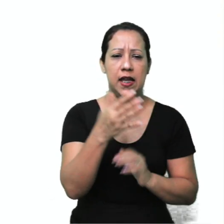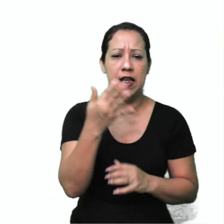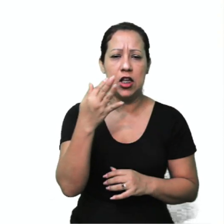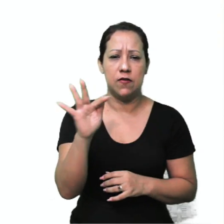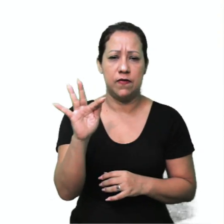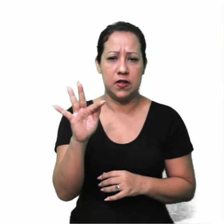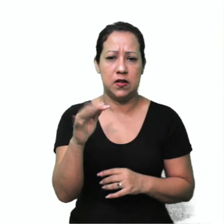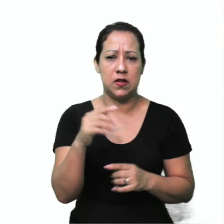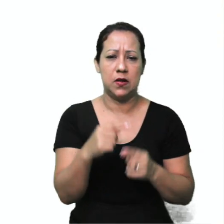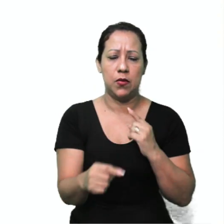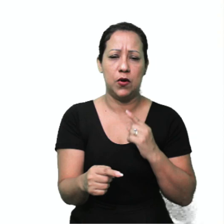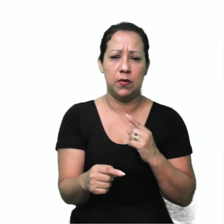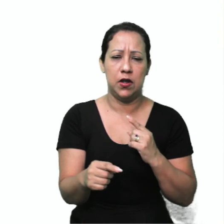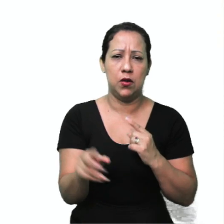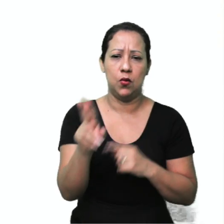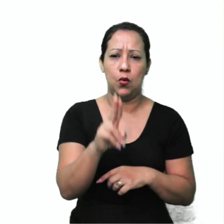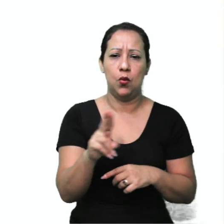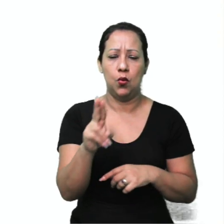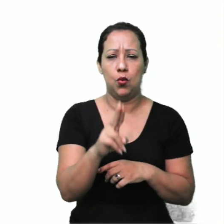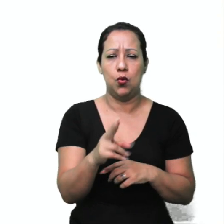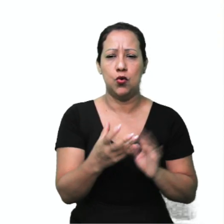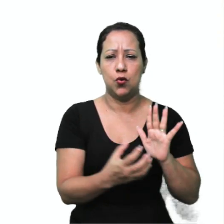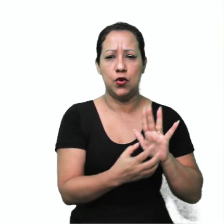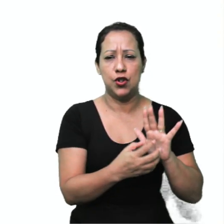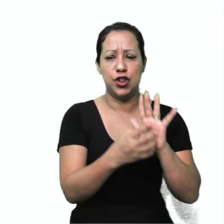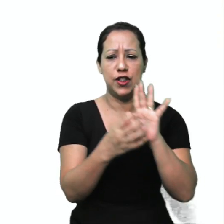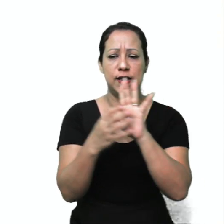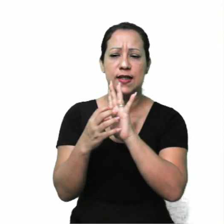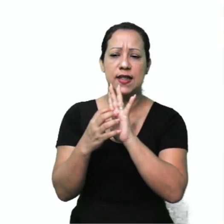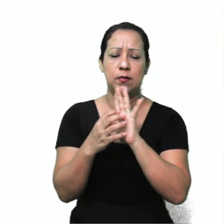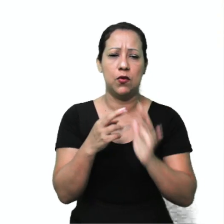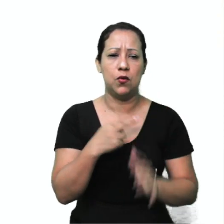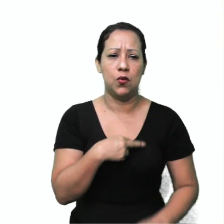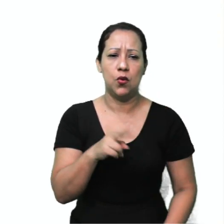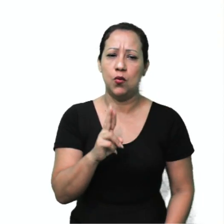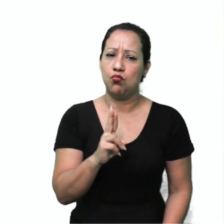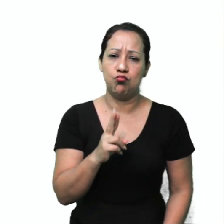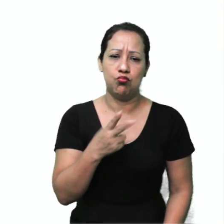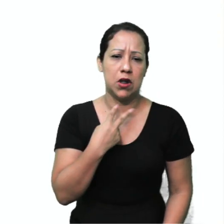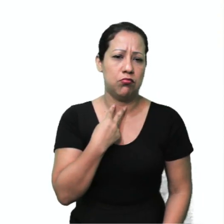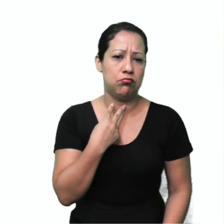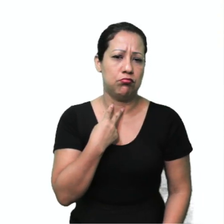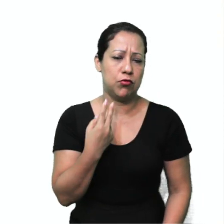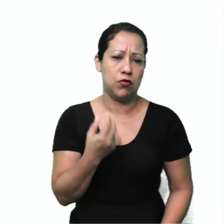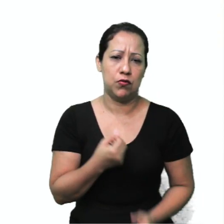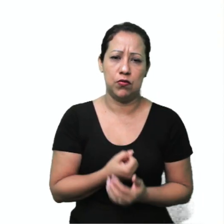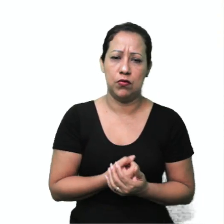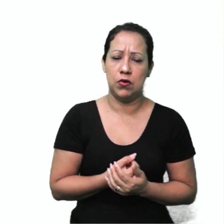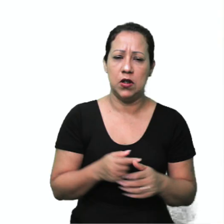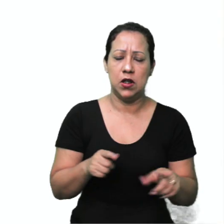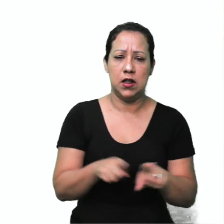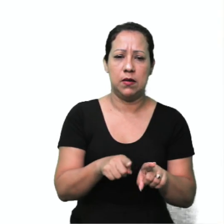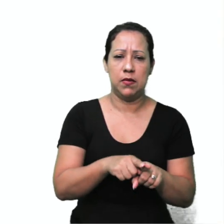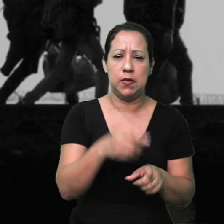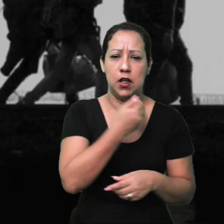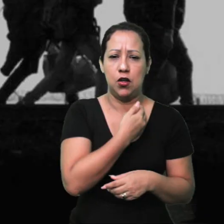ostensivos, como o véu islâmico, o quipá judaico ou os grandes crucifixos nas escolas